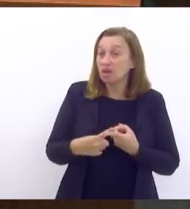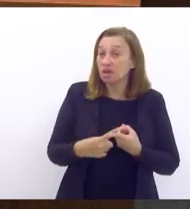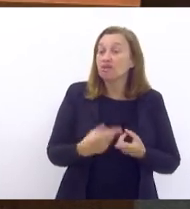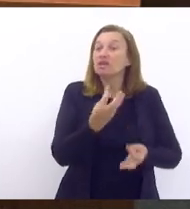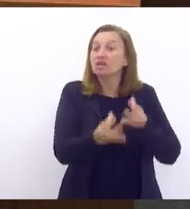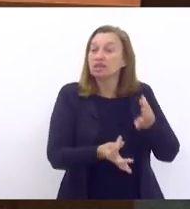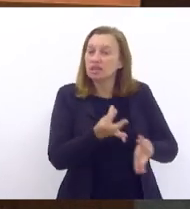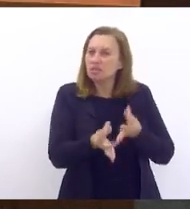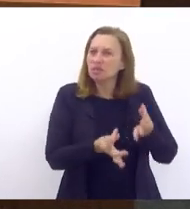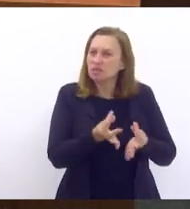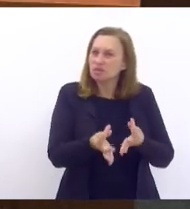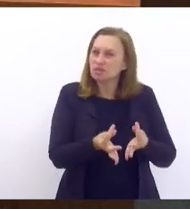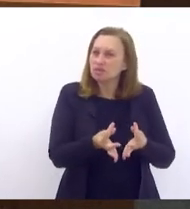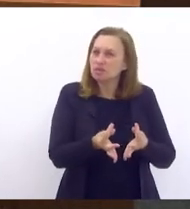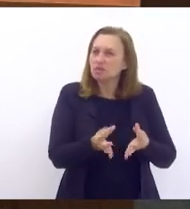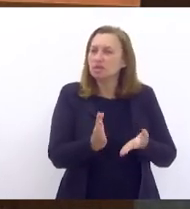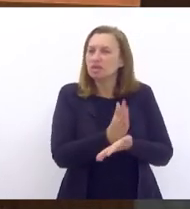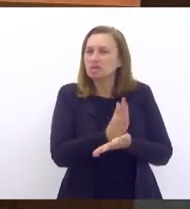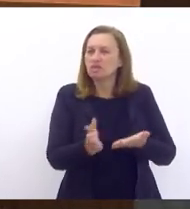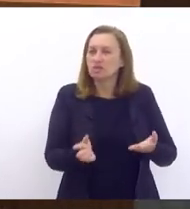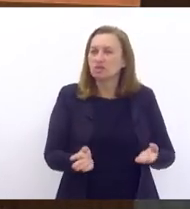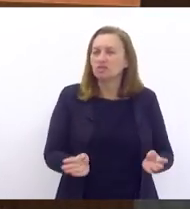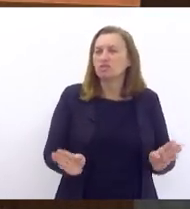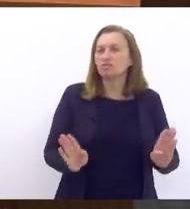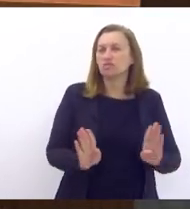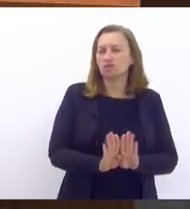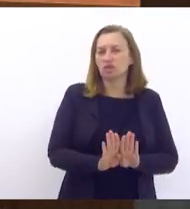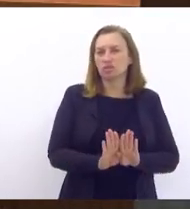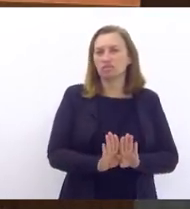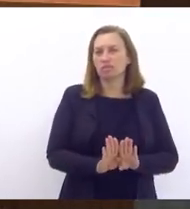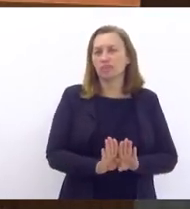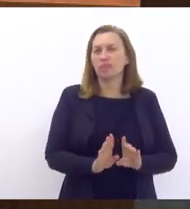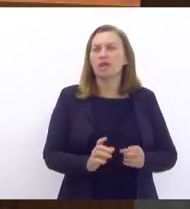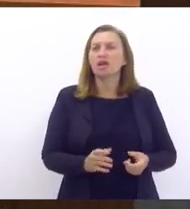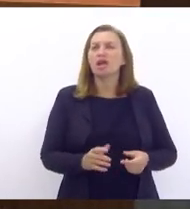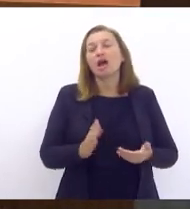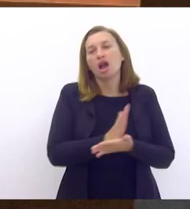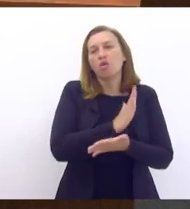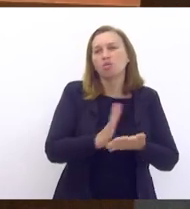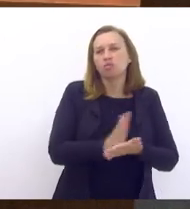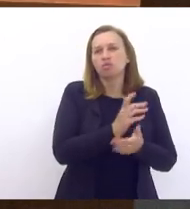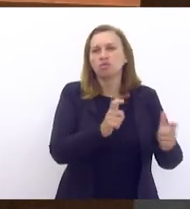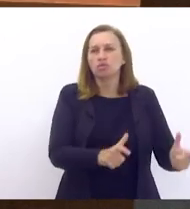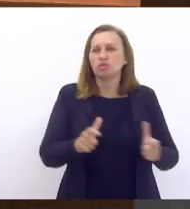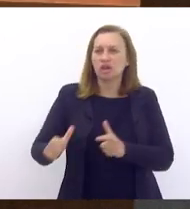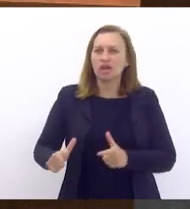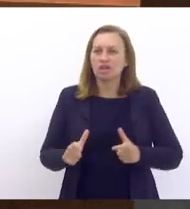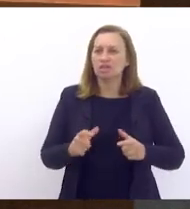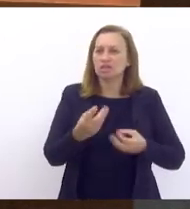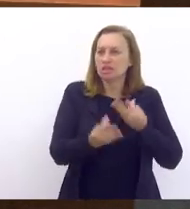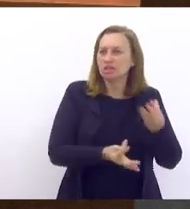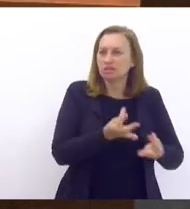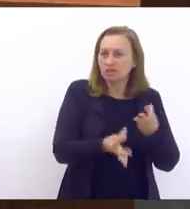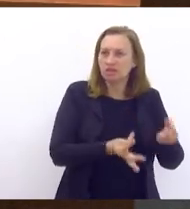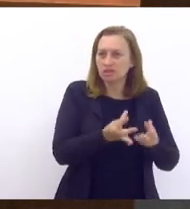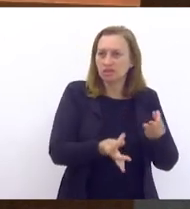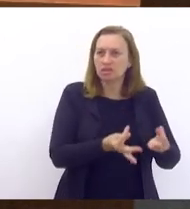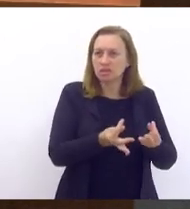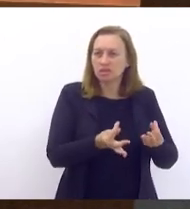tratamento, muitas vezes, com internação compulsória. Sei que algumas comunidades terapêuticas não fazem internação